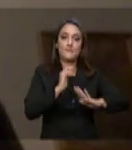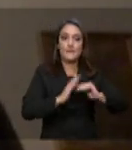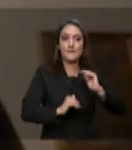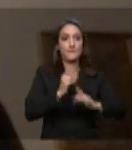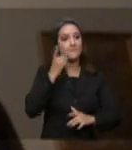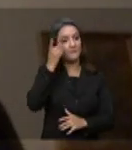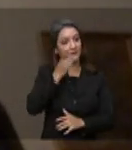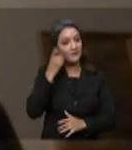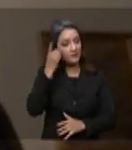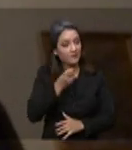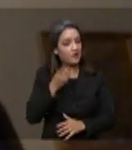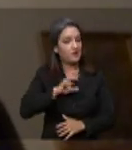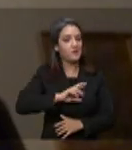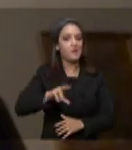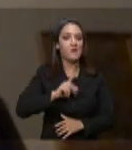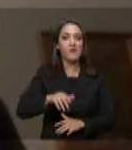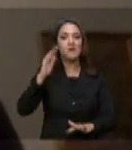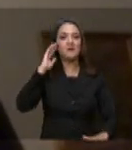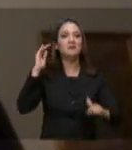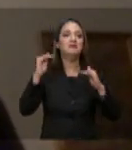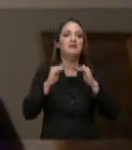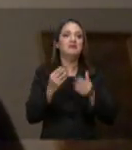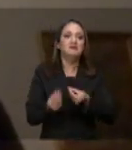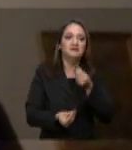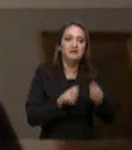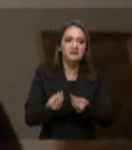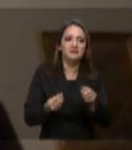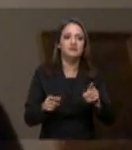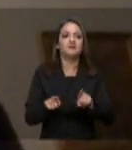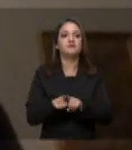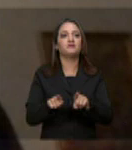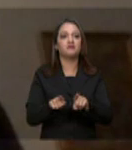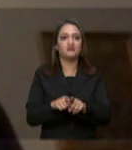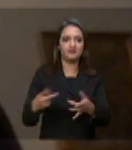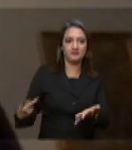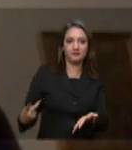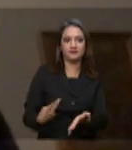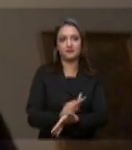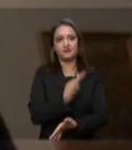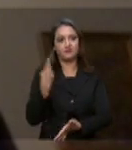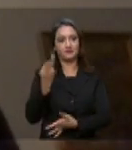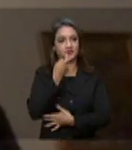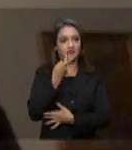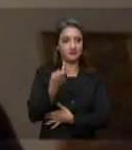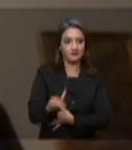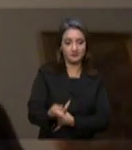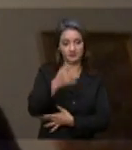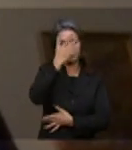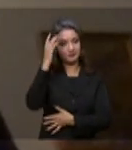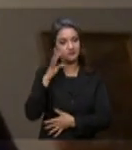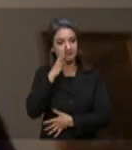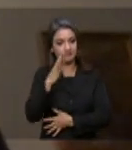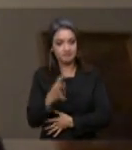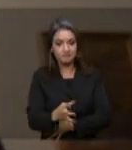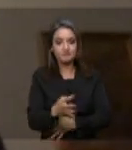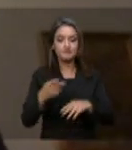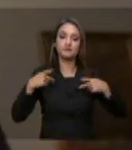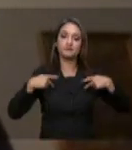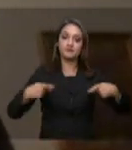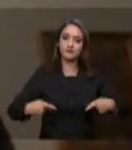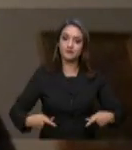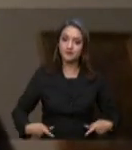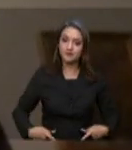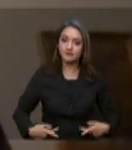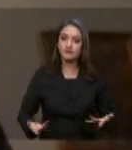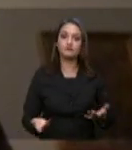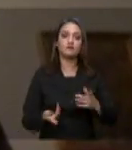se está aqui ainda usar a forma o mesmo conteúdo das manifestações do acusado o seu decoro a